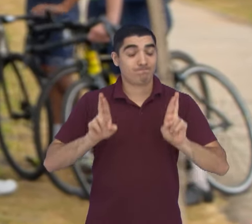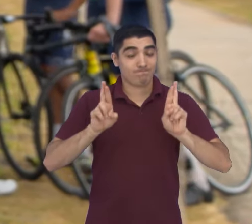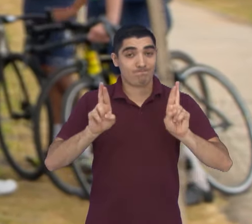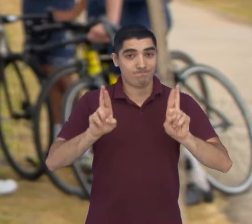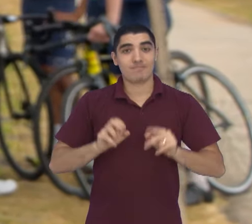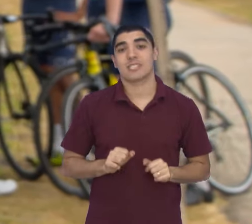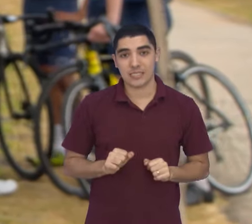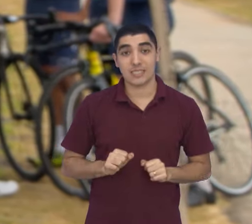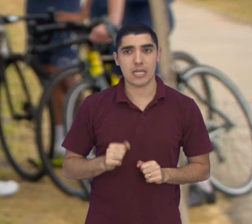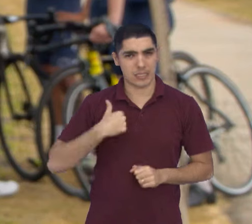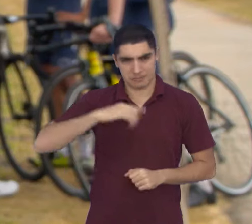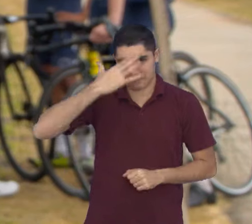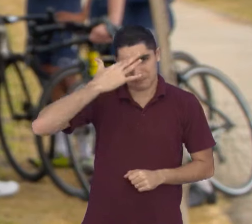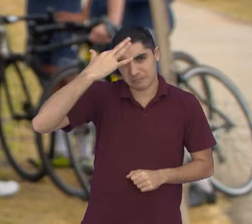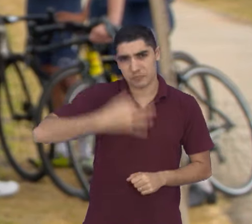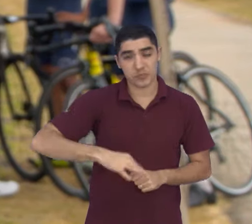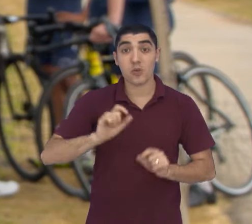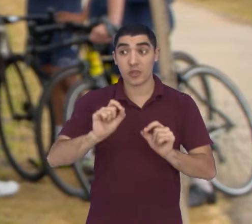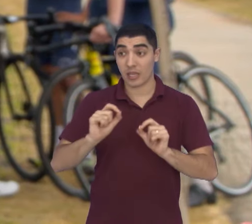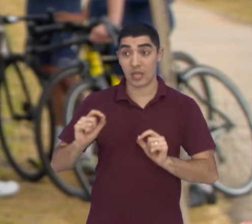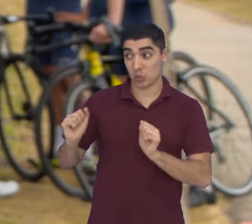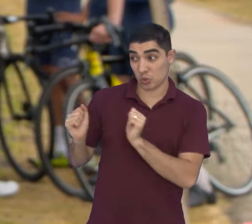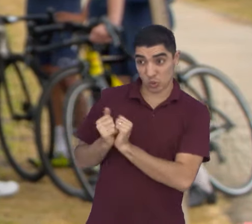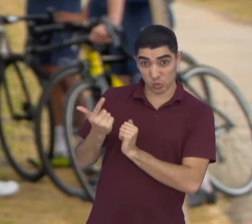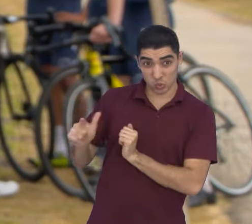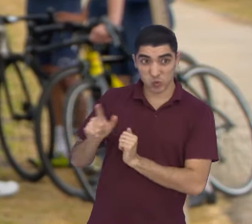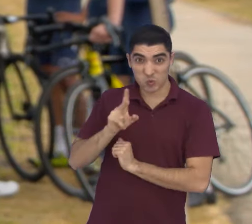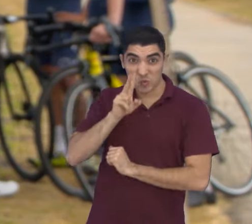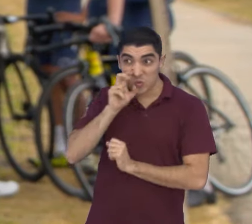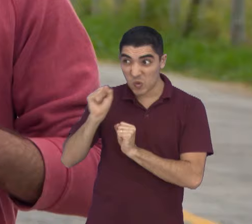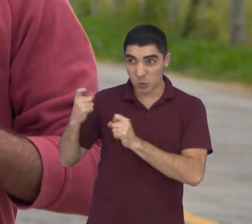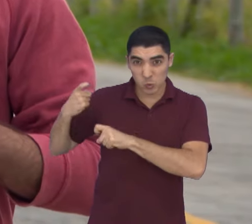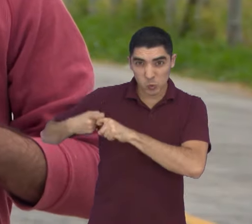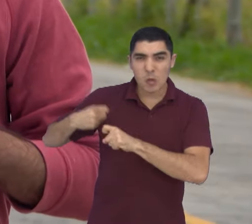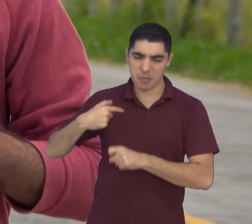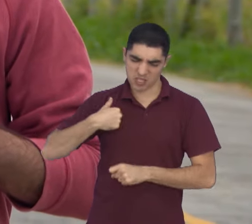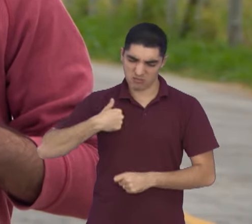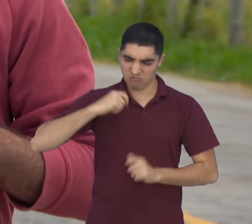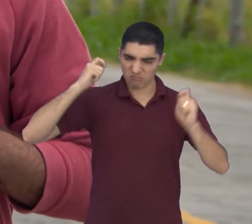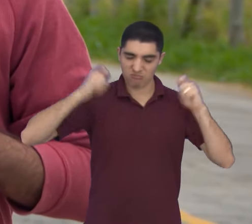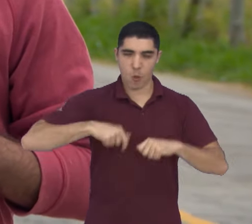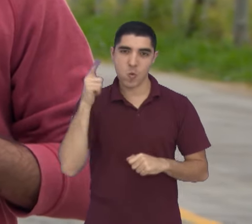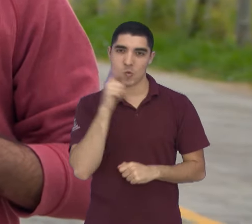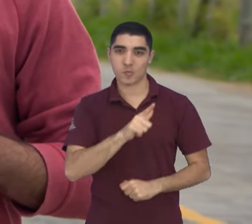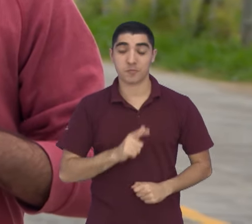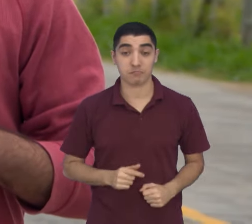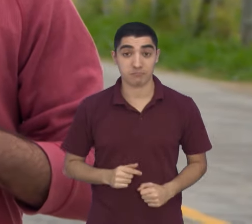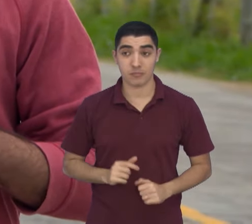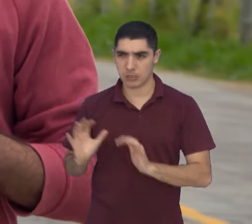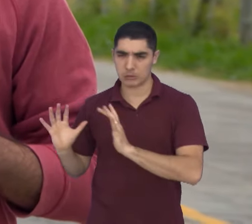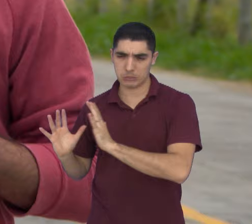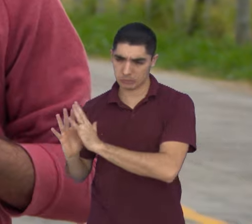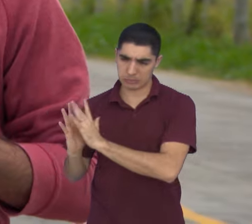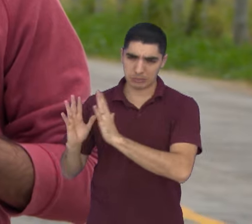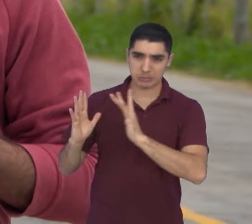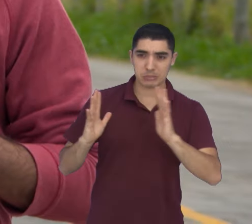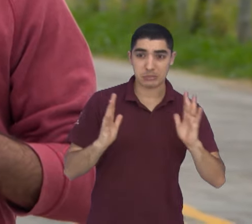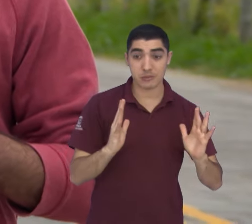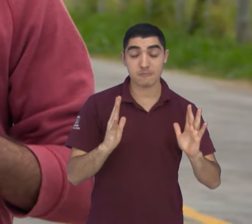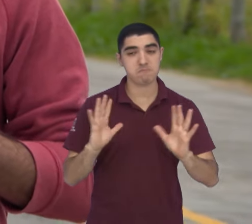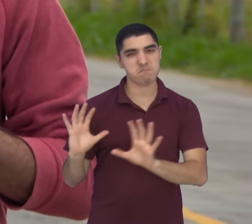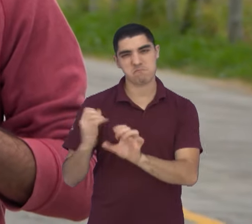com certeza vou estar ao lado de competidoras muito fortes, mas eu confio no meu potencial. Ao todo, durante a competição, São José deve